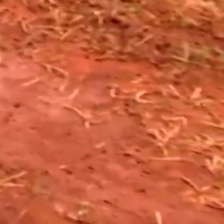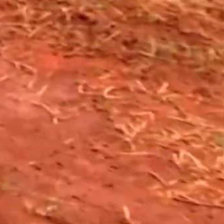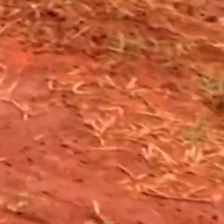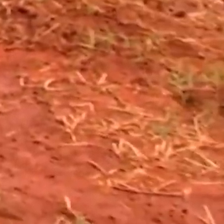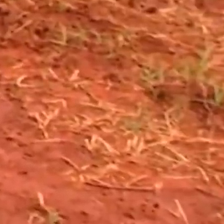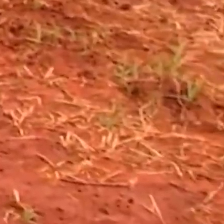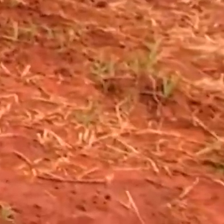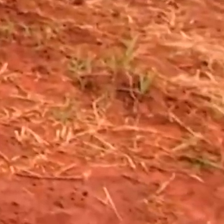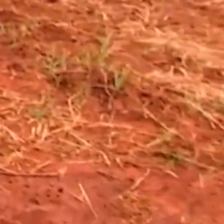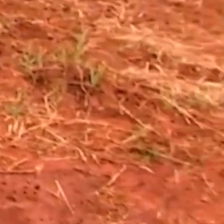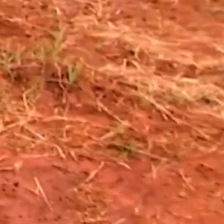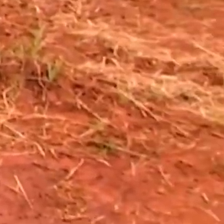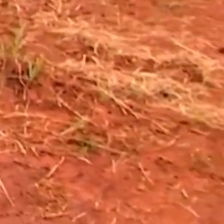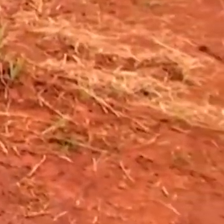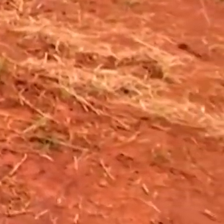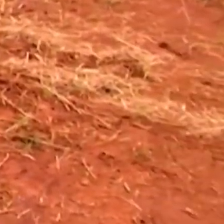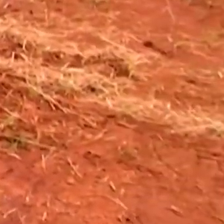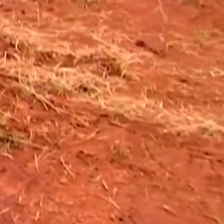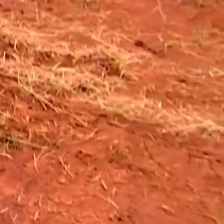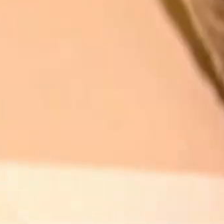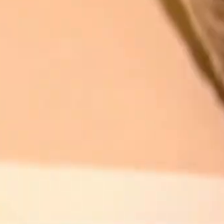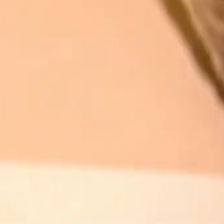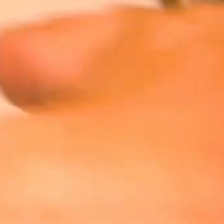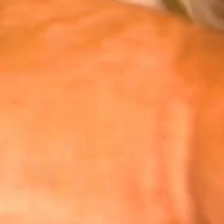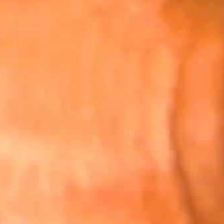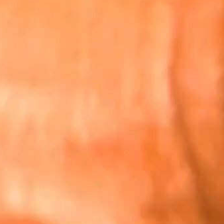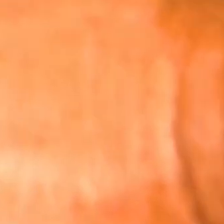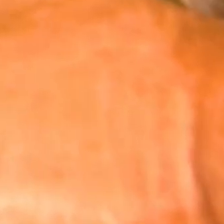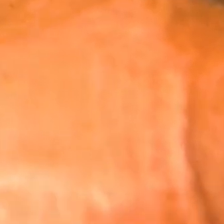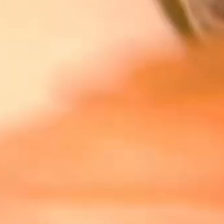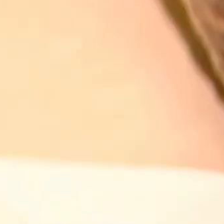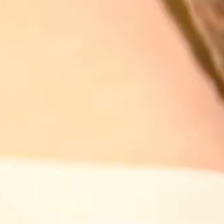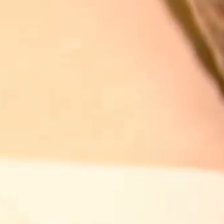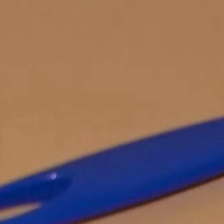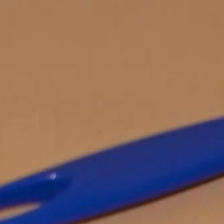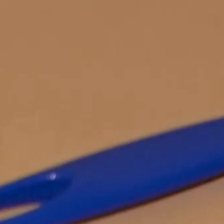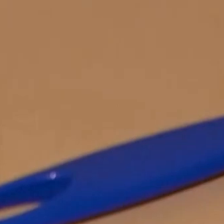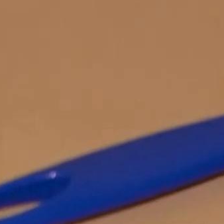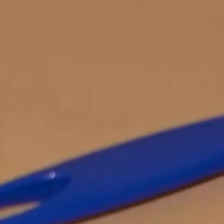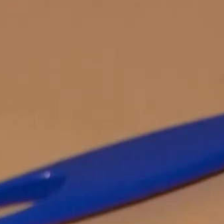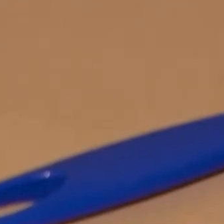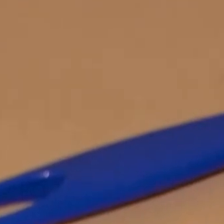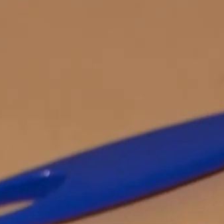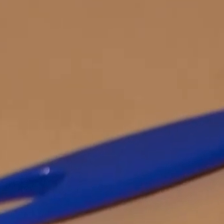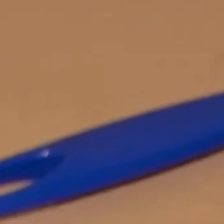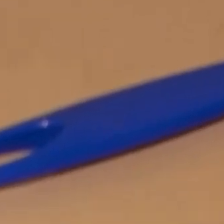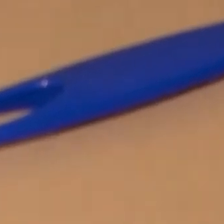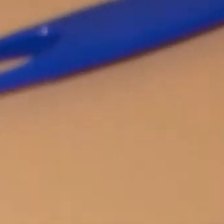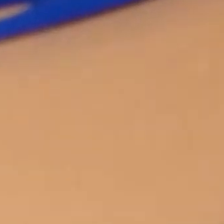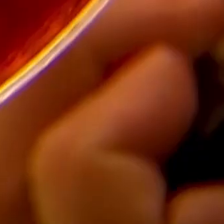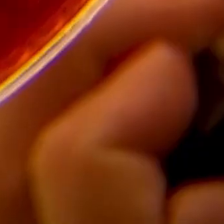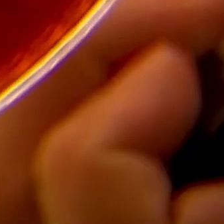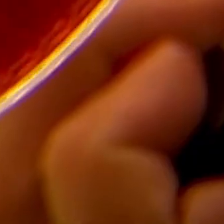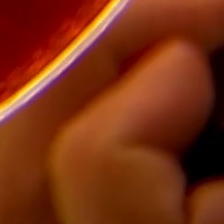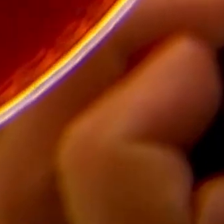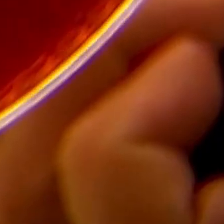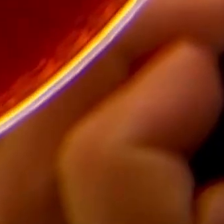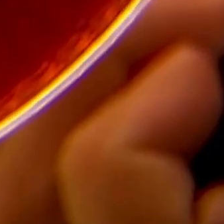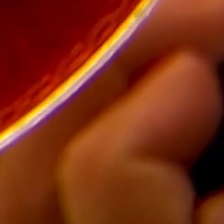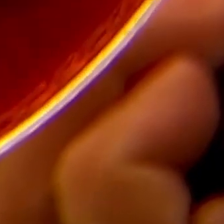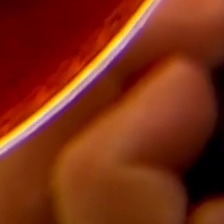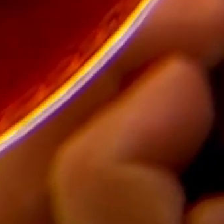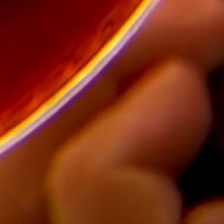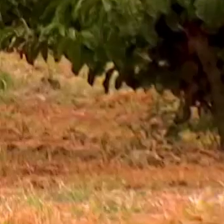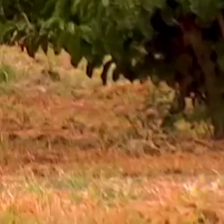50 anos para se ter um resultado sobre um novo cultivo. Atualmente, entre as várias pesquisas realizadas